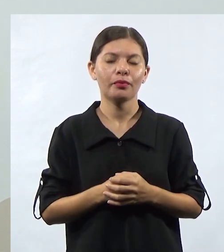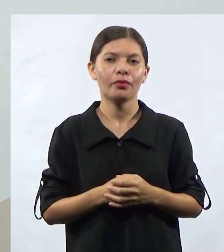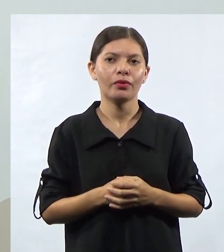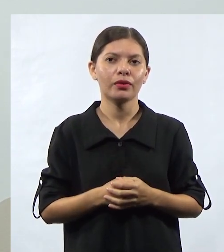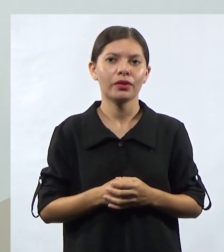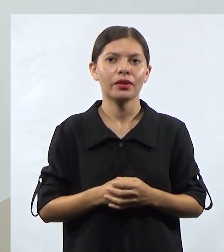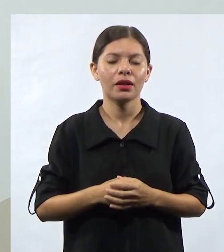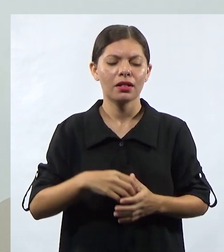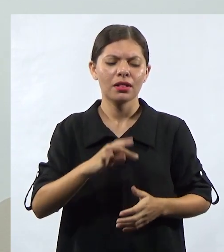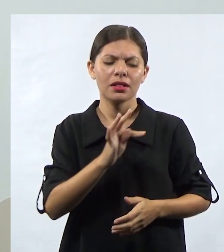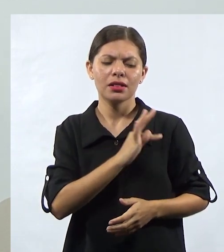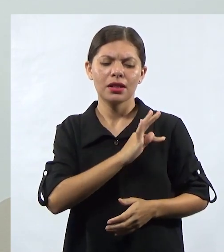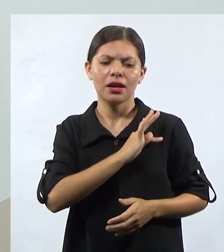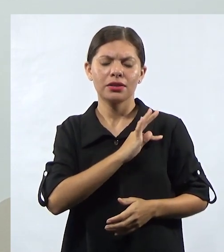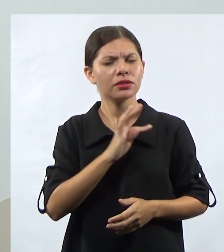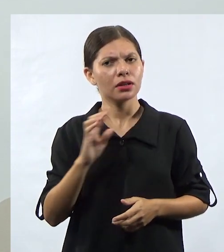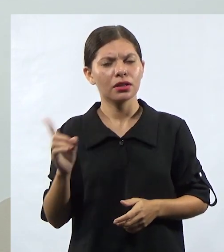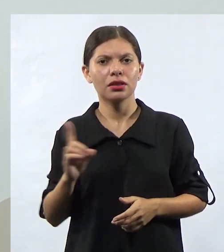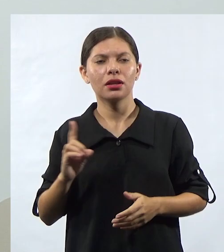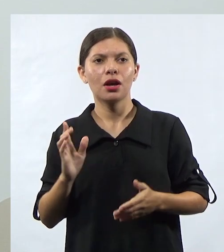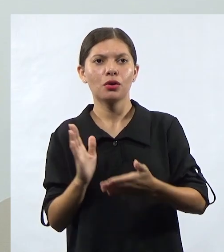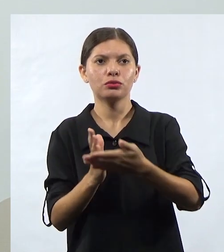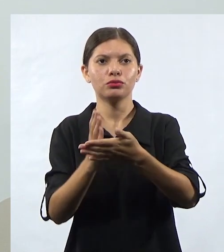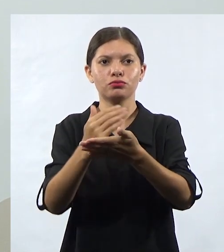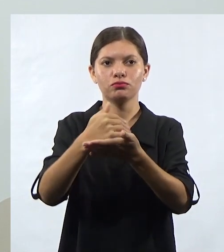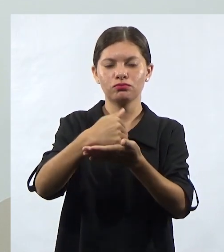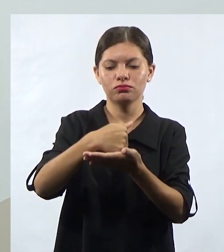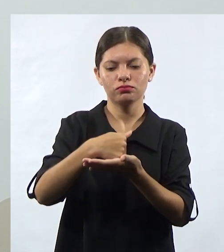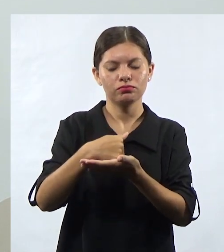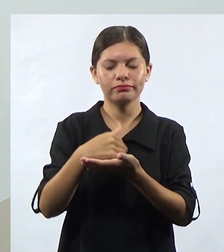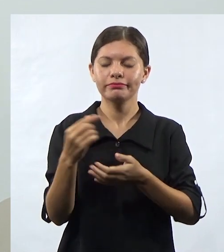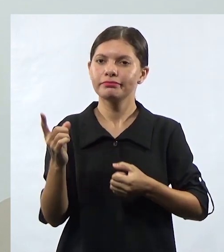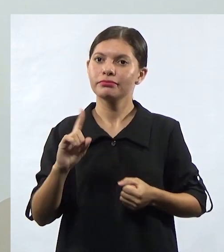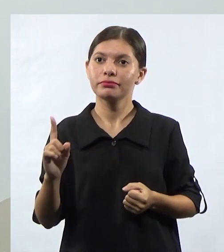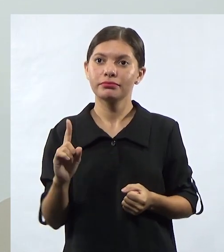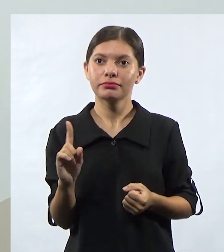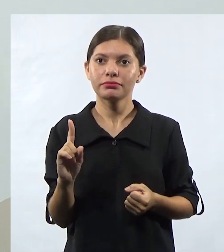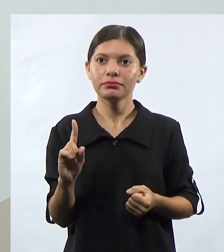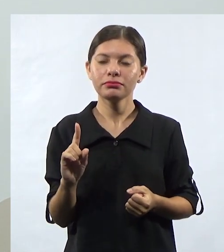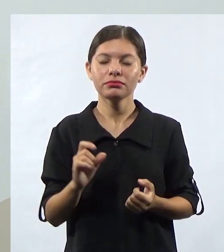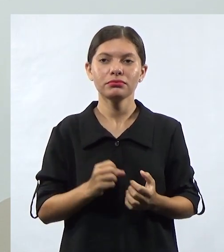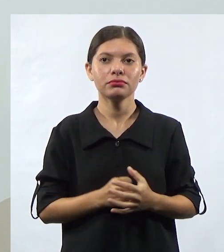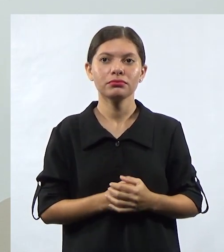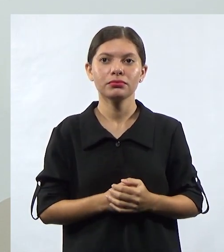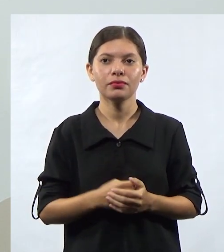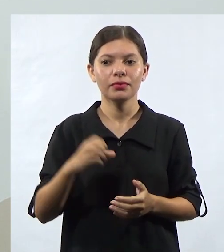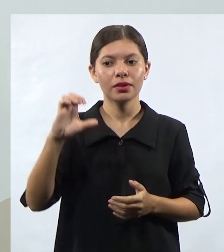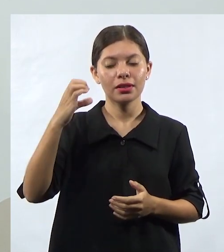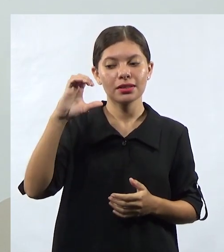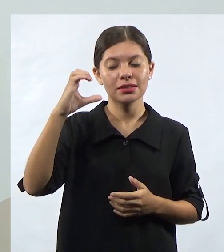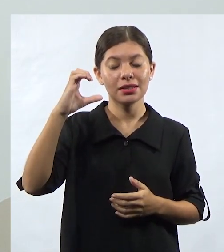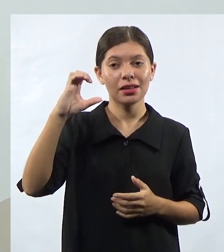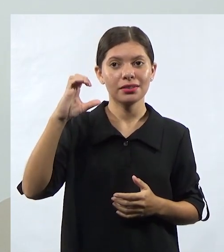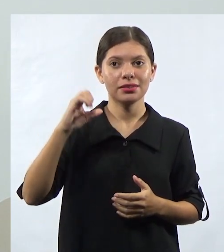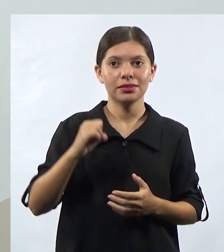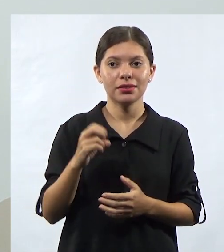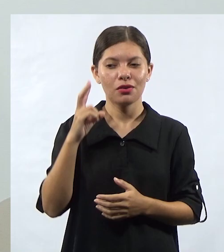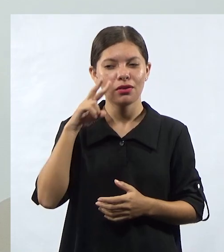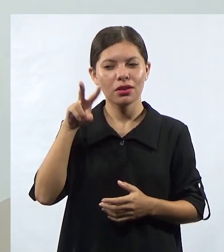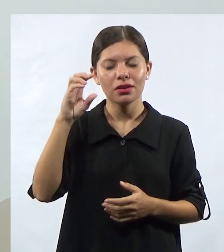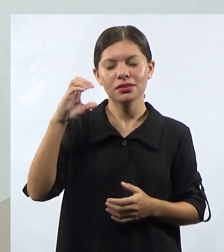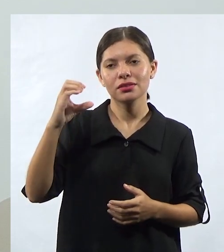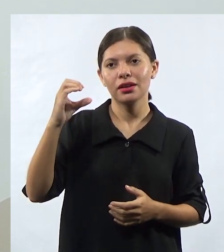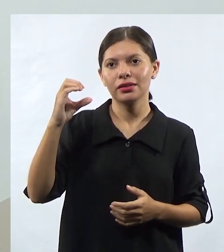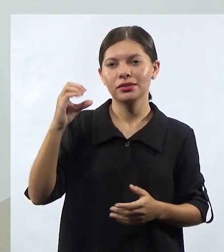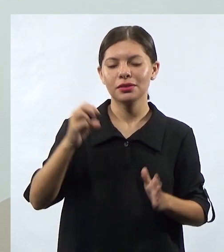não é uma técnica de coleta de dados. A gente não poderia dizer que ele é do ponto de vista científico, né? Da